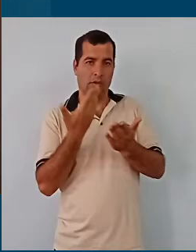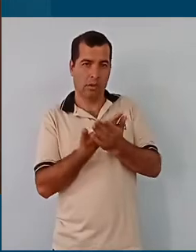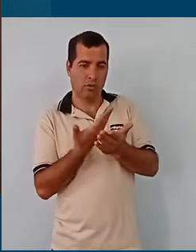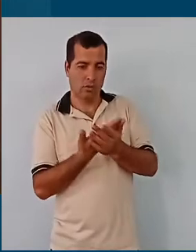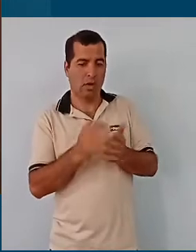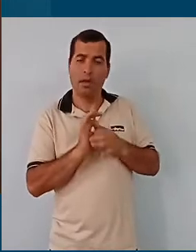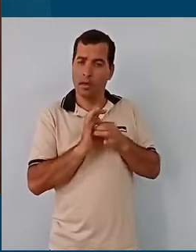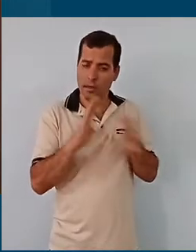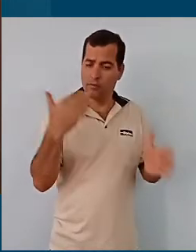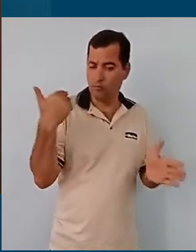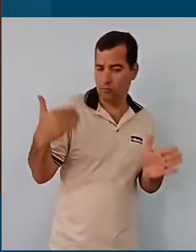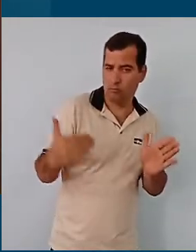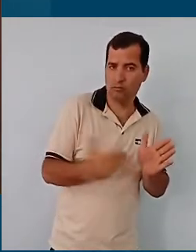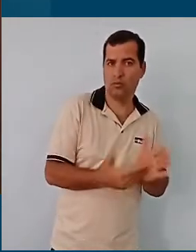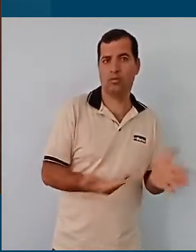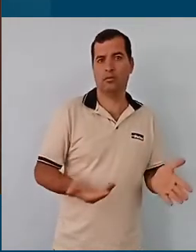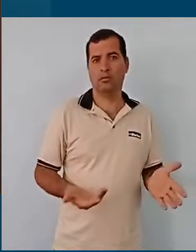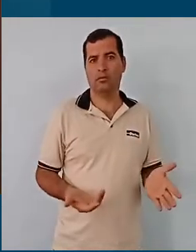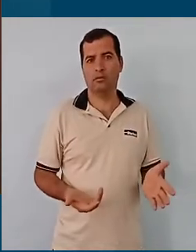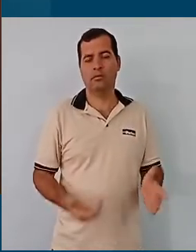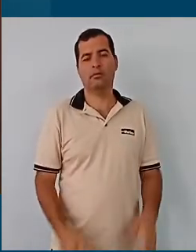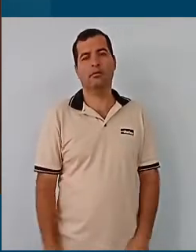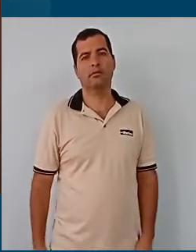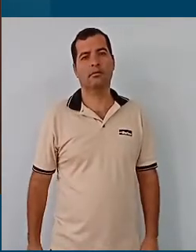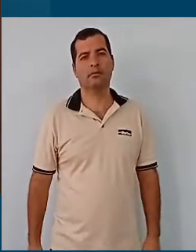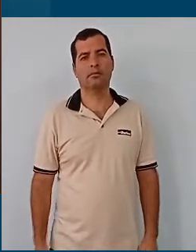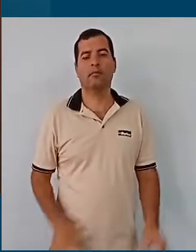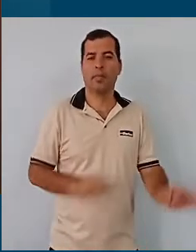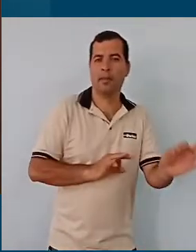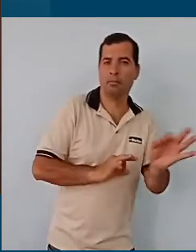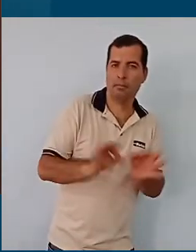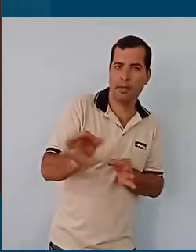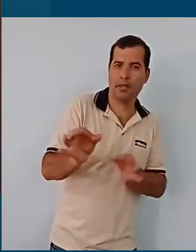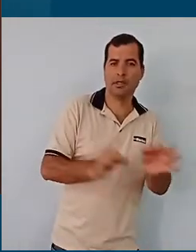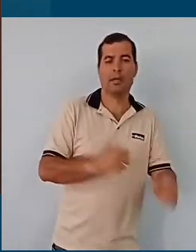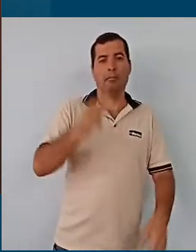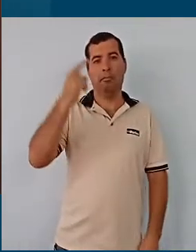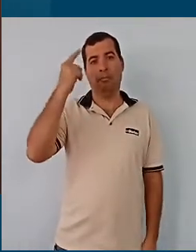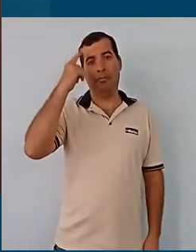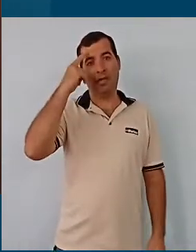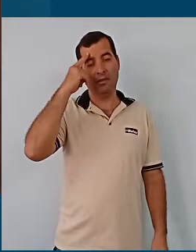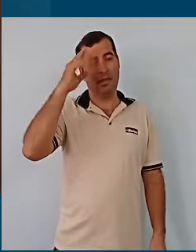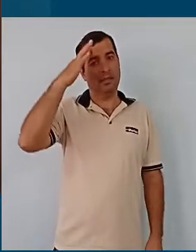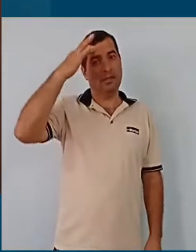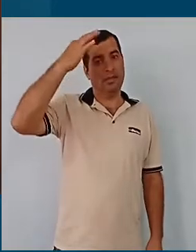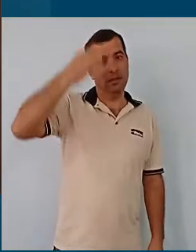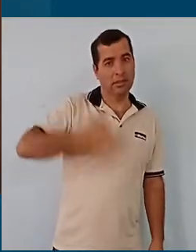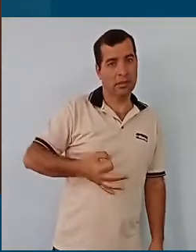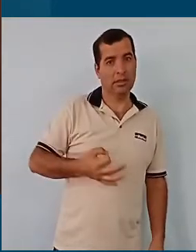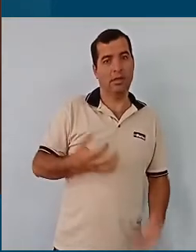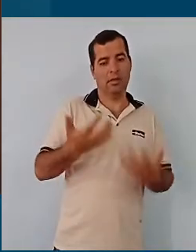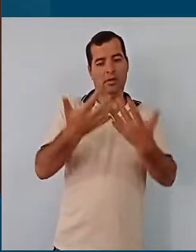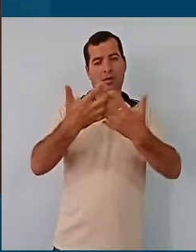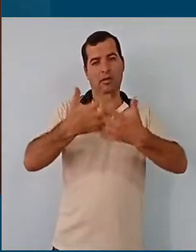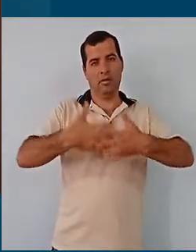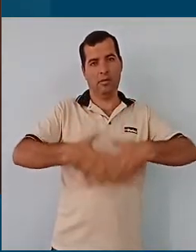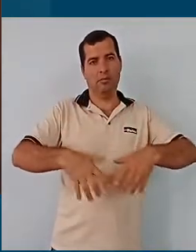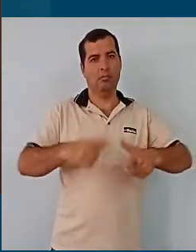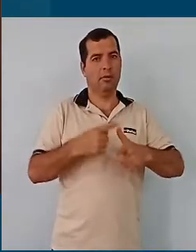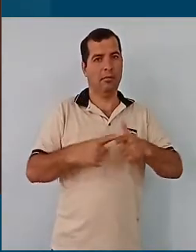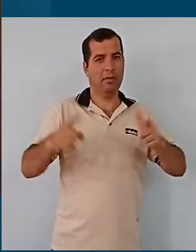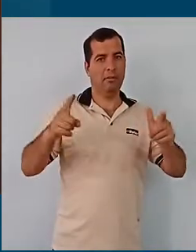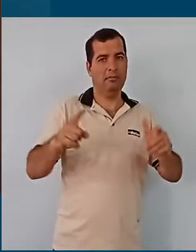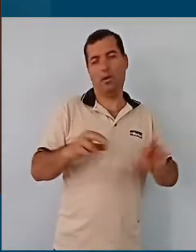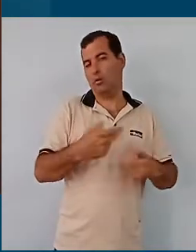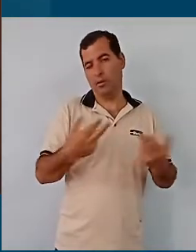todos, e os mais elaborados, né? Planejar, pensar, decidir, ajudar a resolver problema, etc. Agora,